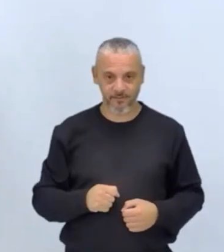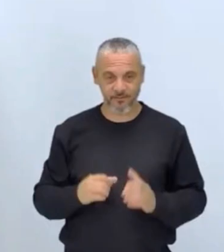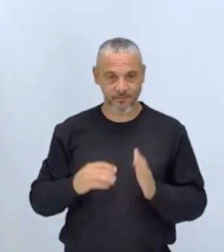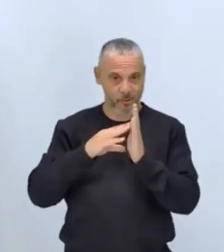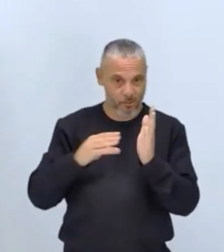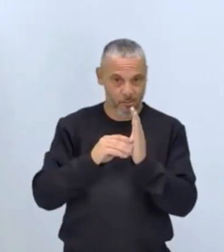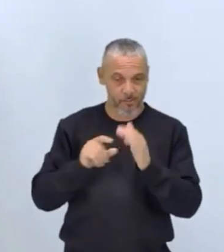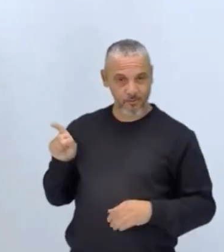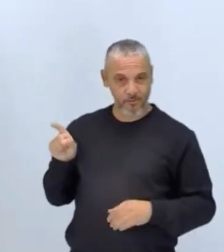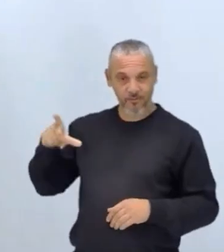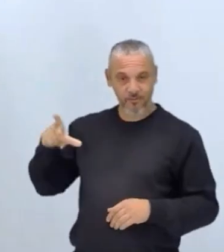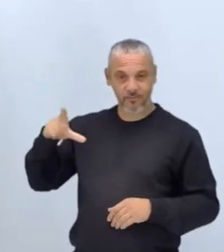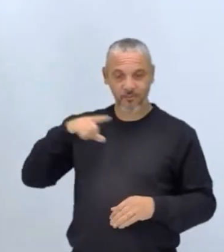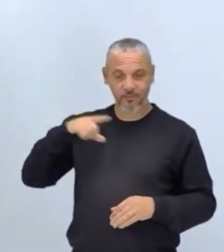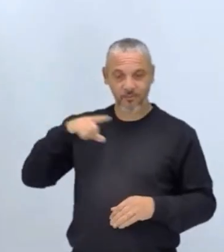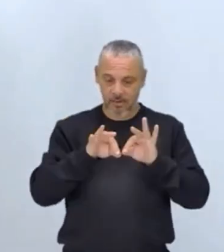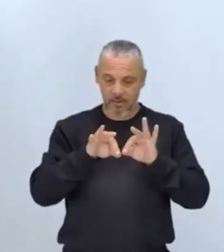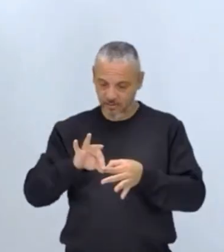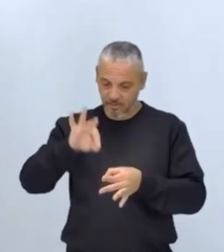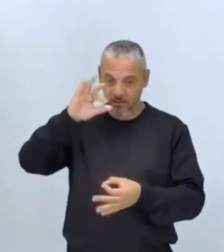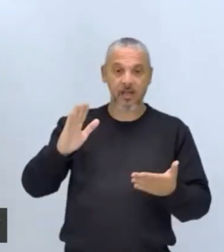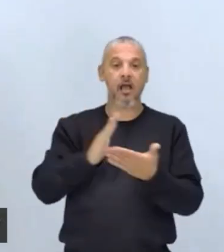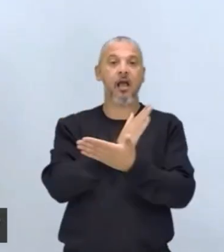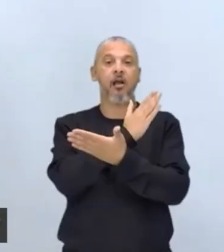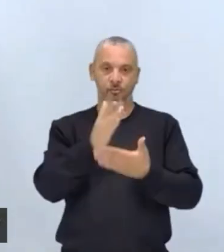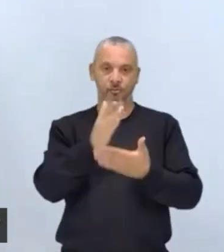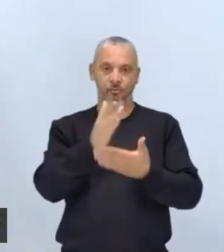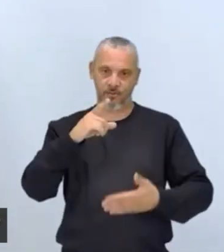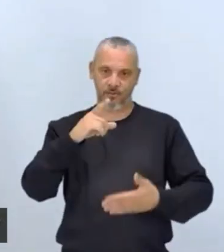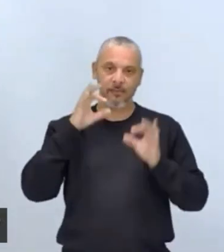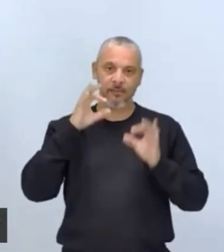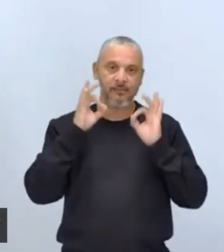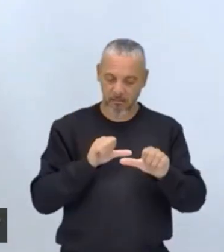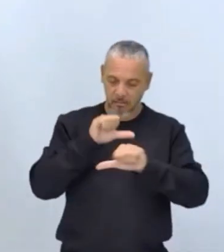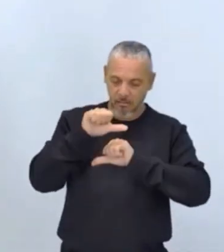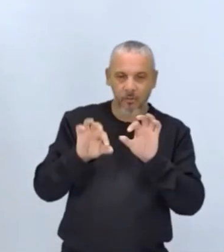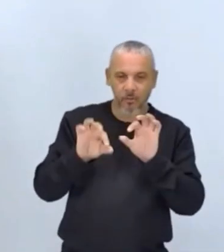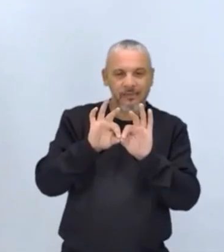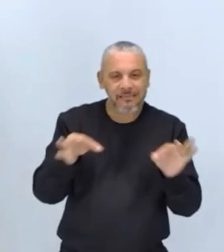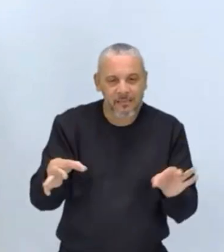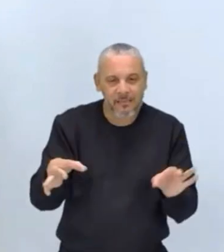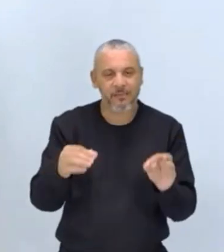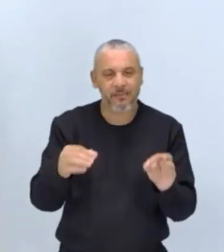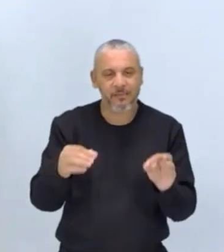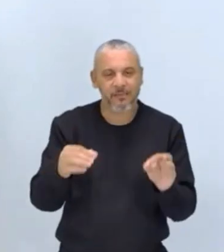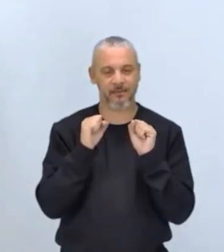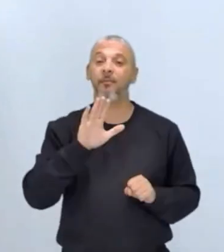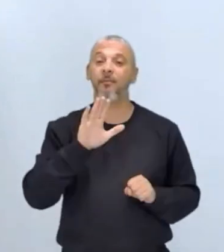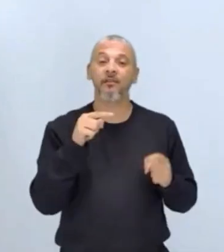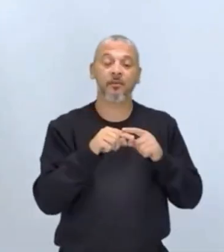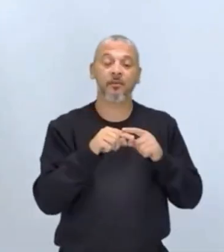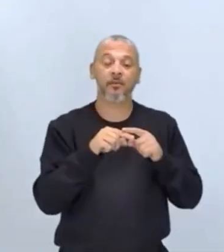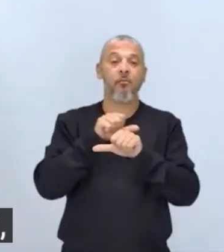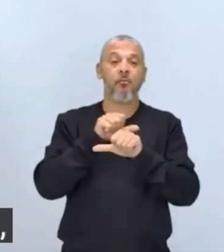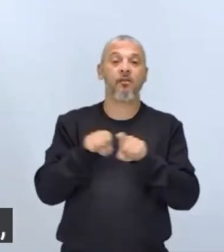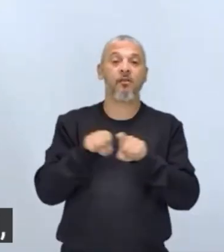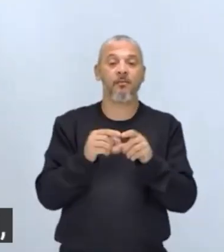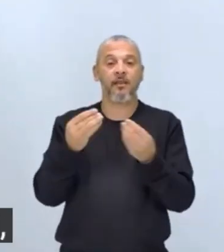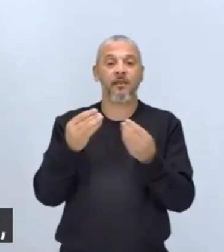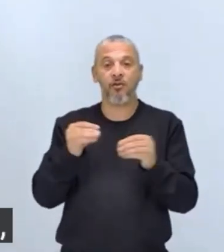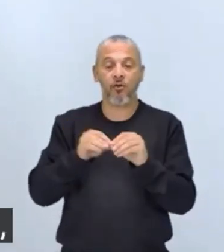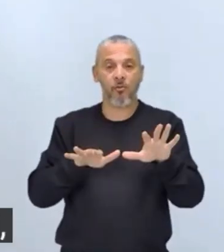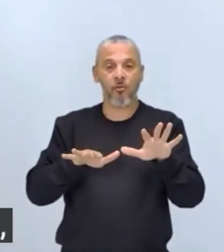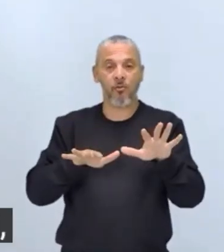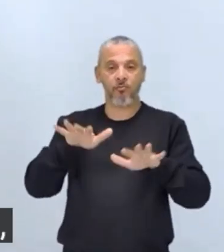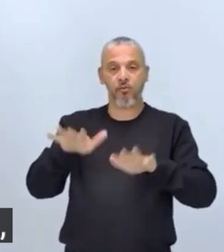Esse protótipo, ele tem algumas medidas que são específicas. O aluno ele pode fazer algumas modificações? Pode, mas essas modificações vão alterar como o